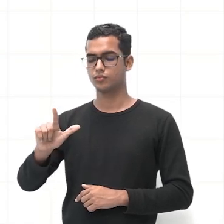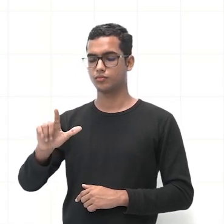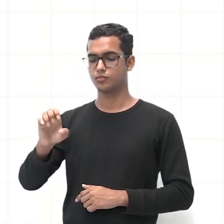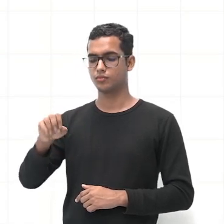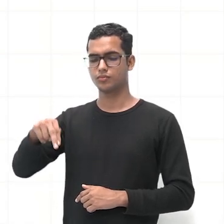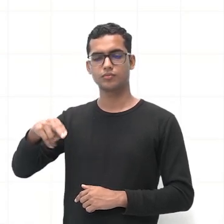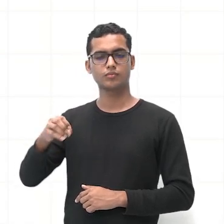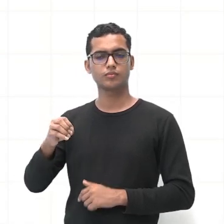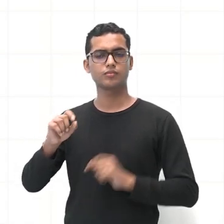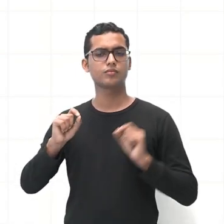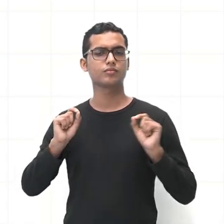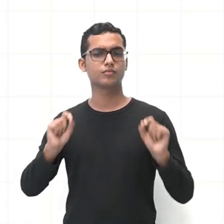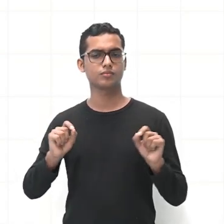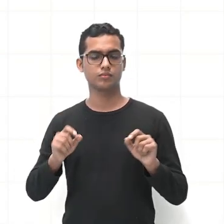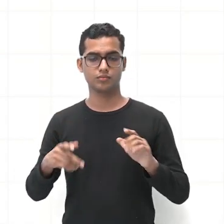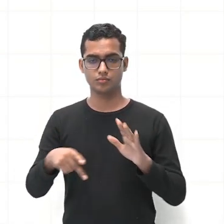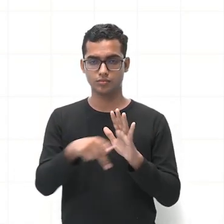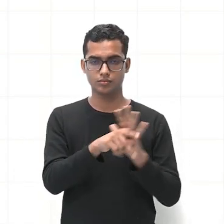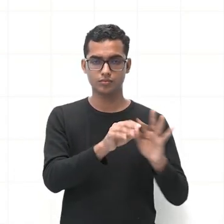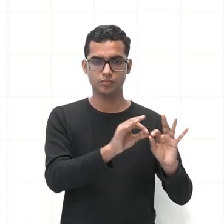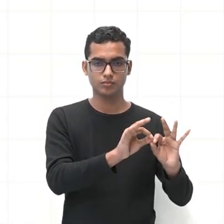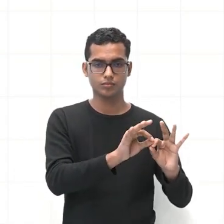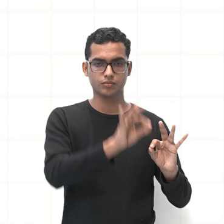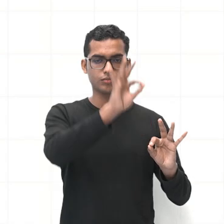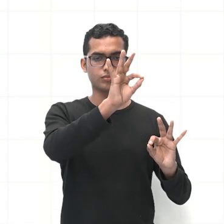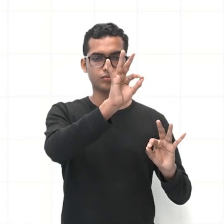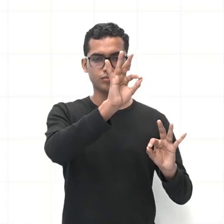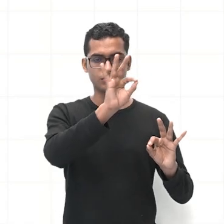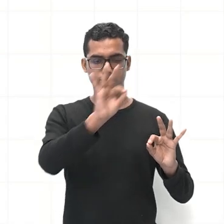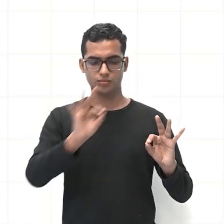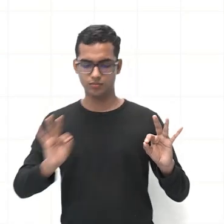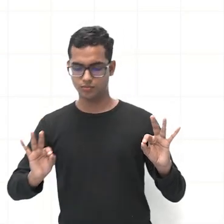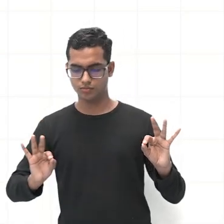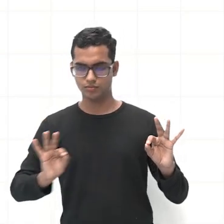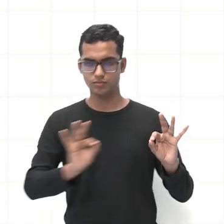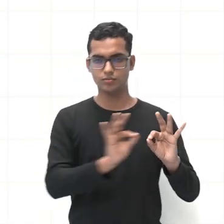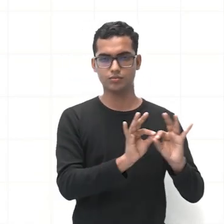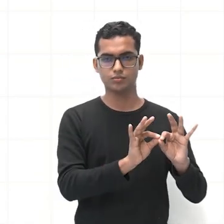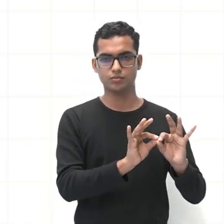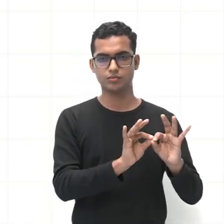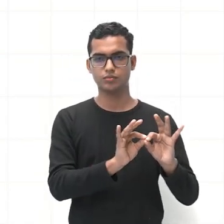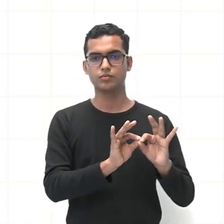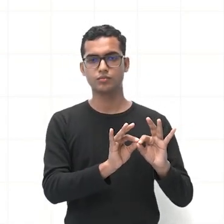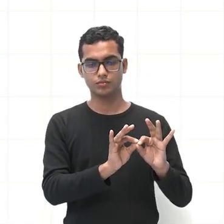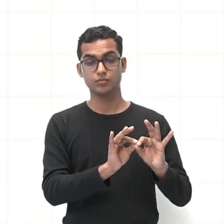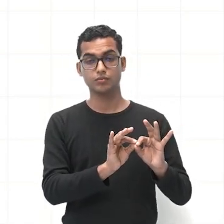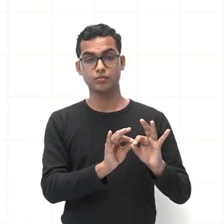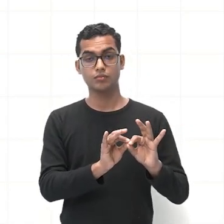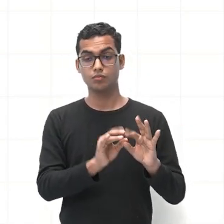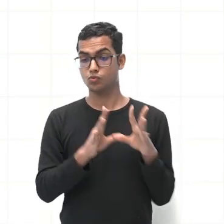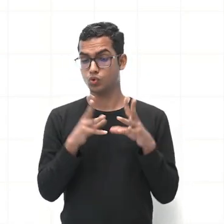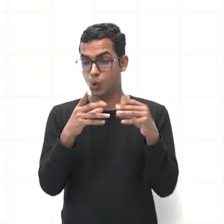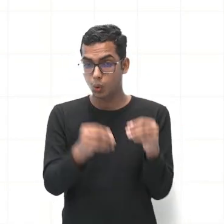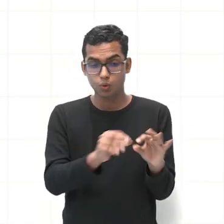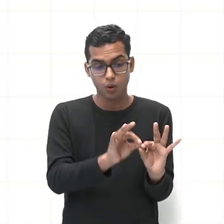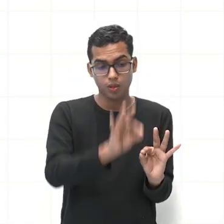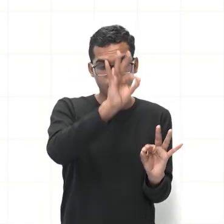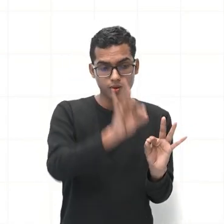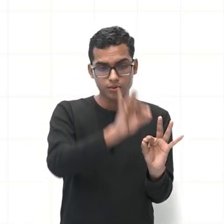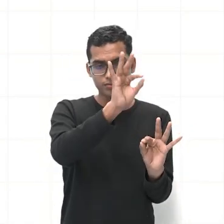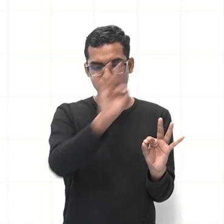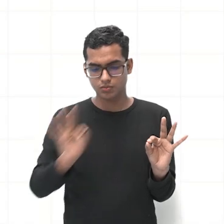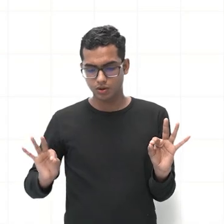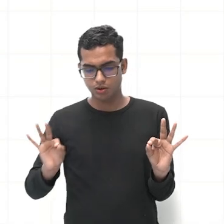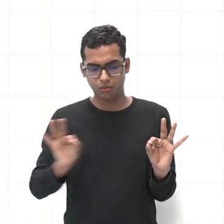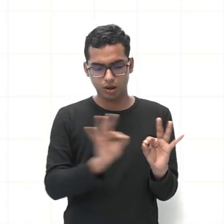O triângulo escaleno é aquele que tem todos os lados e seus ângulos com medidas distintas, ou seja, medidas